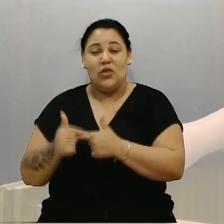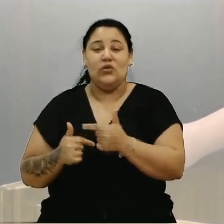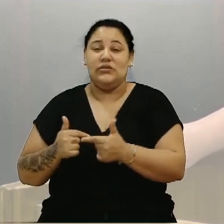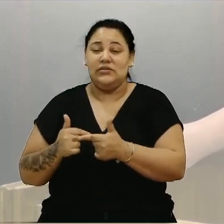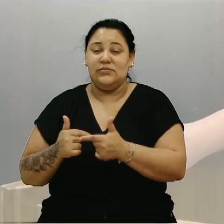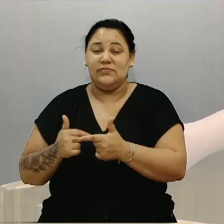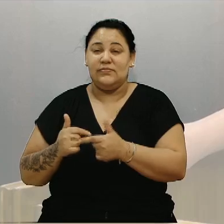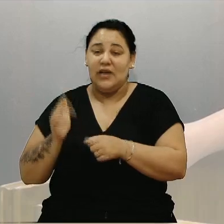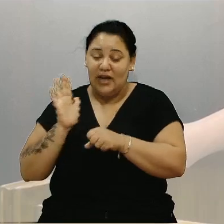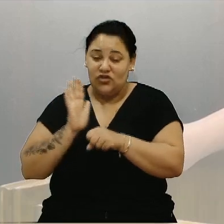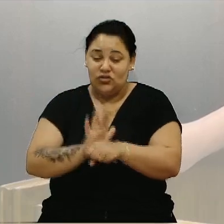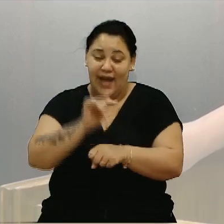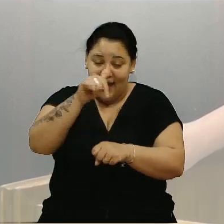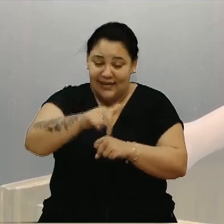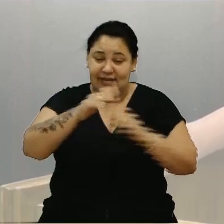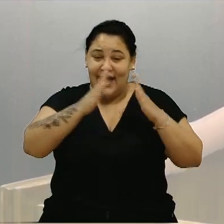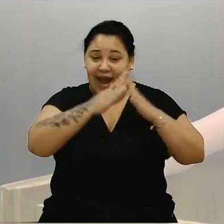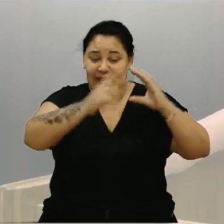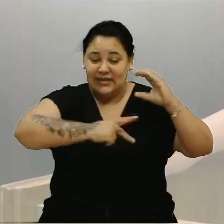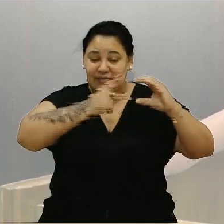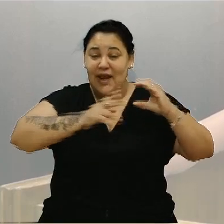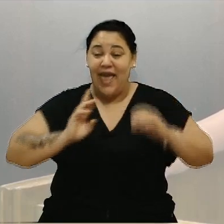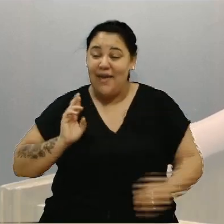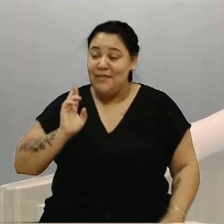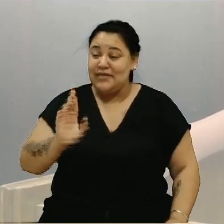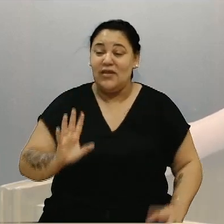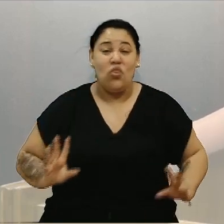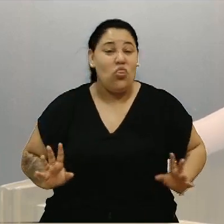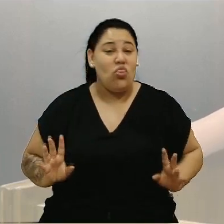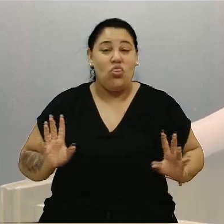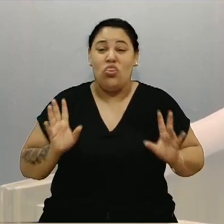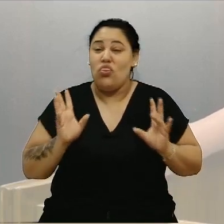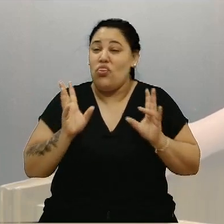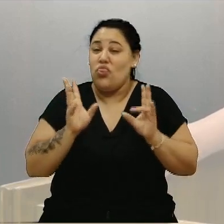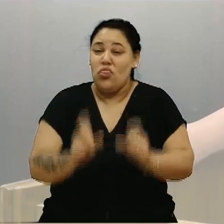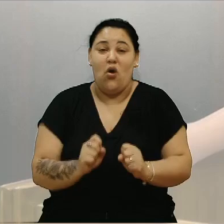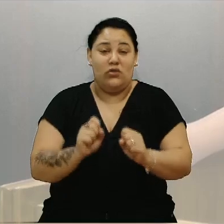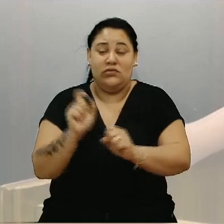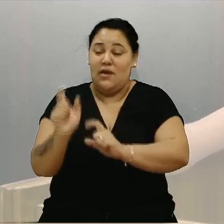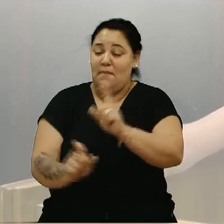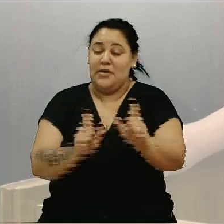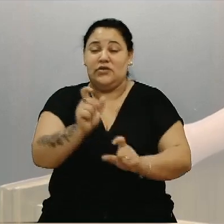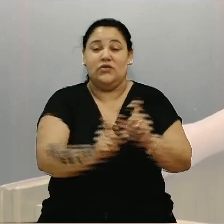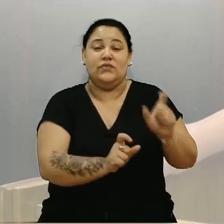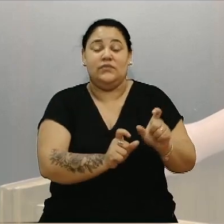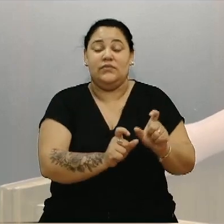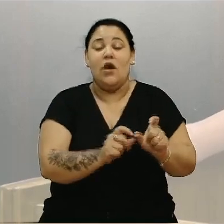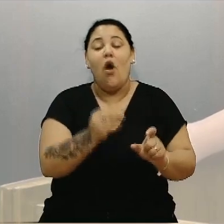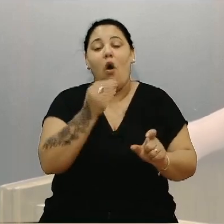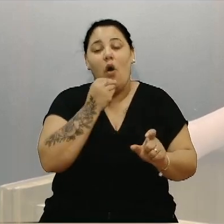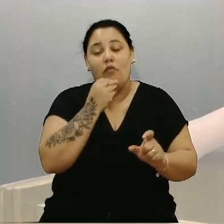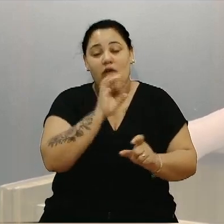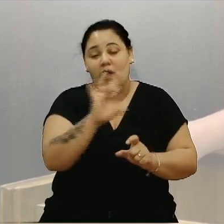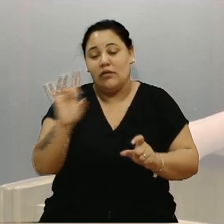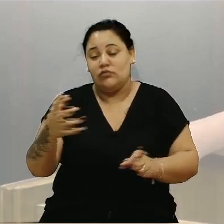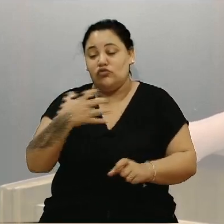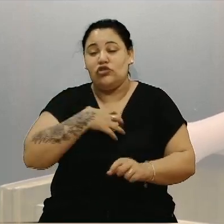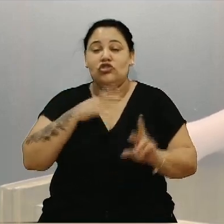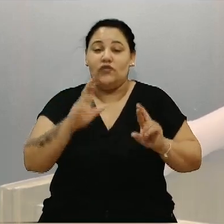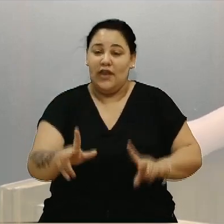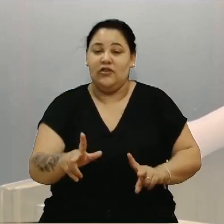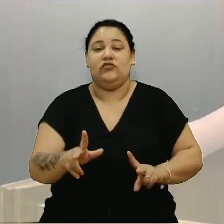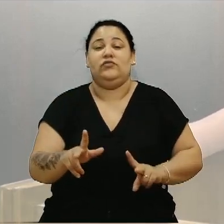nessa casa, representando todas as pessoas e, sim, com suas individualidades. Porque somos